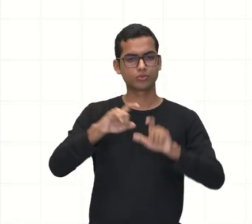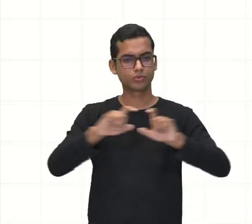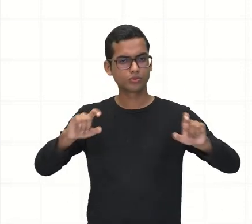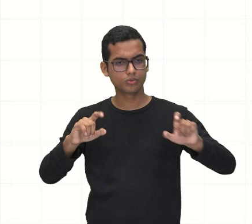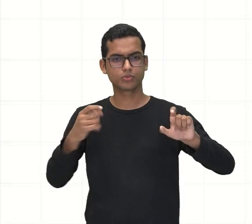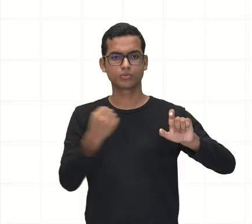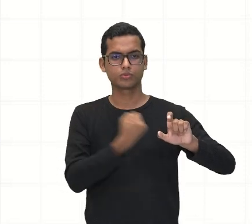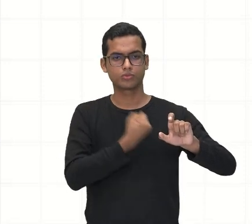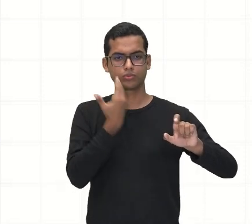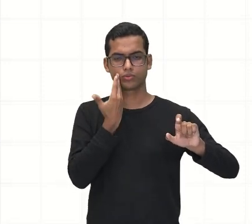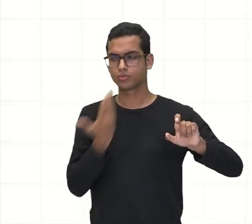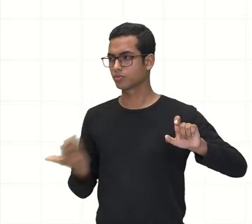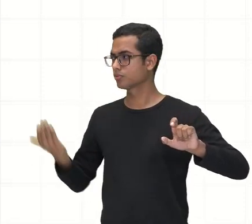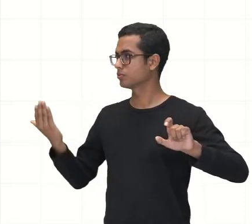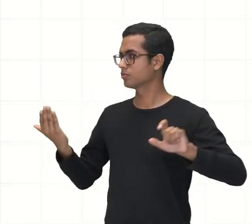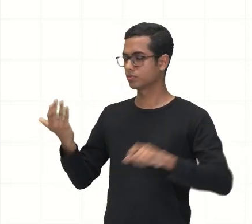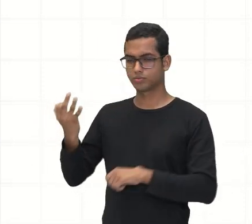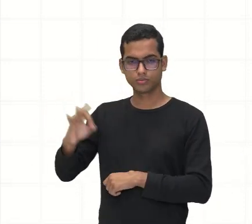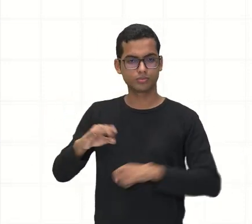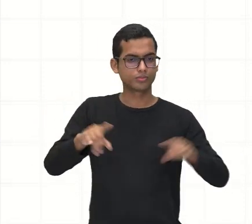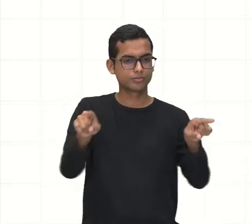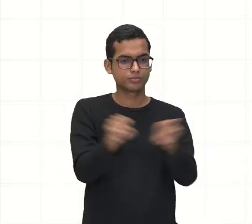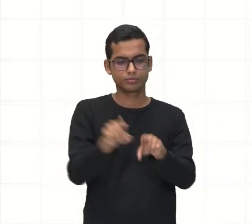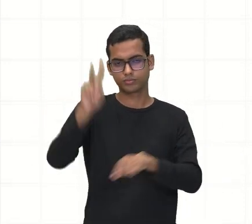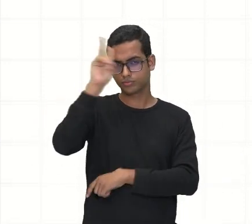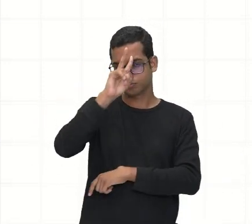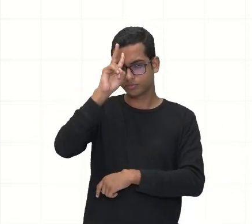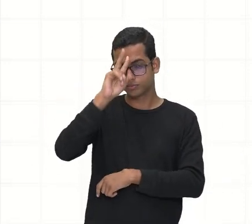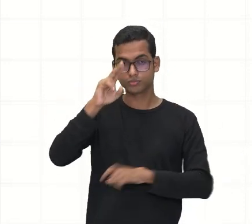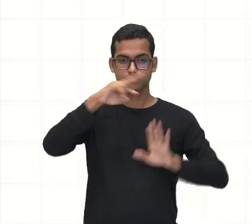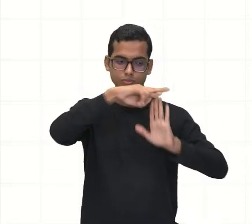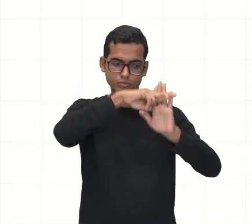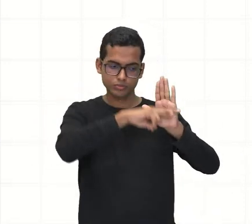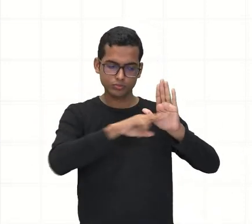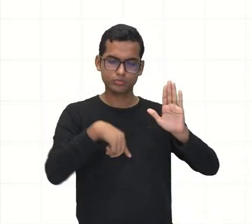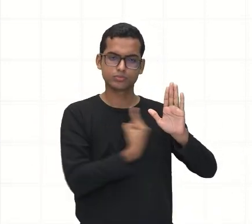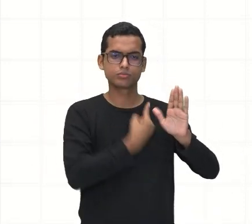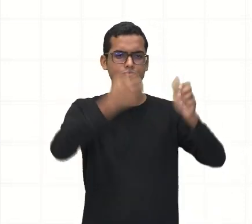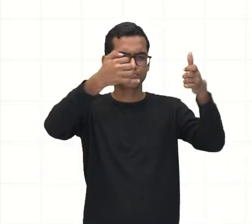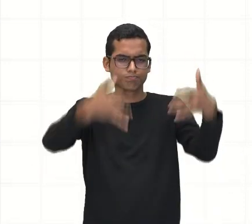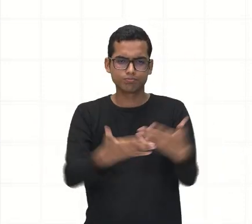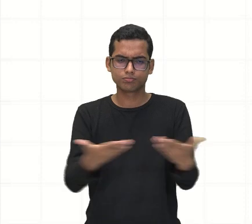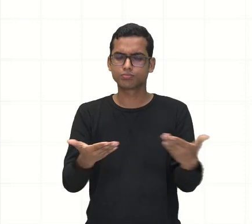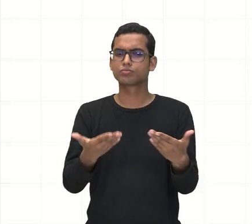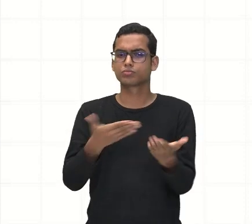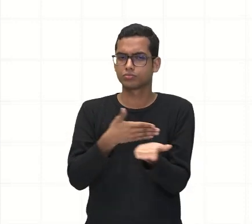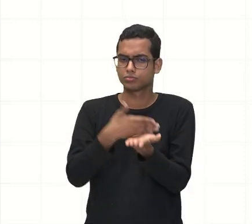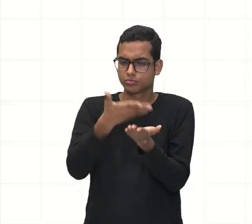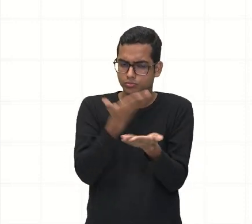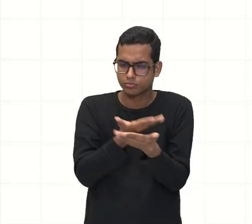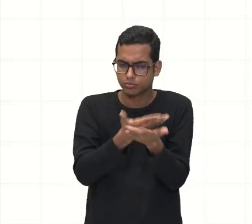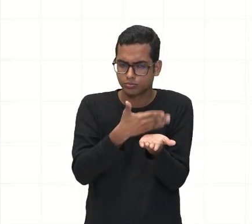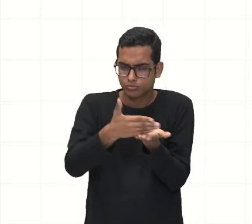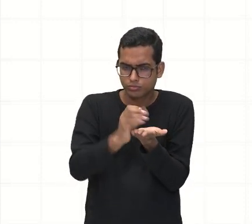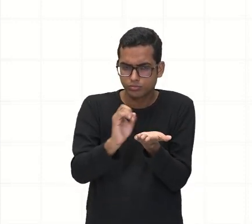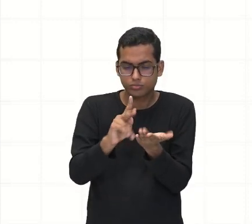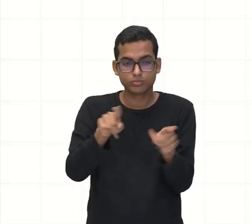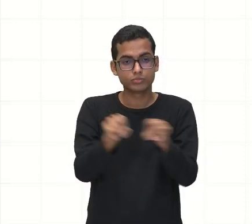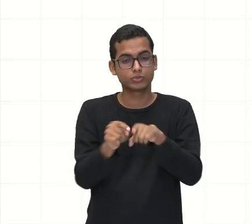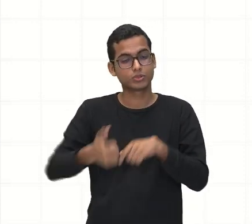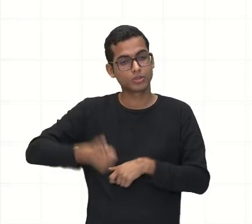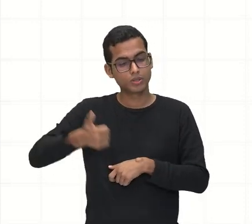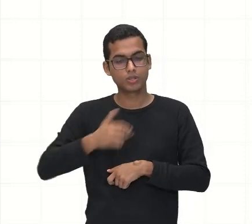expressão numérica. Lembrando em consideração todos os critérios que nós falamos para você desde o início da aula. Resolvemos primeiro o que tem dentro